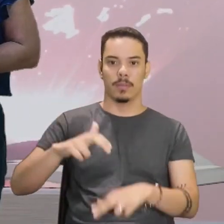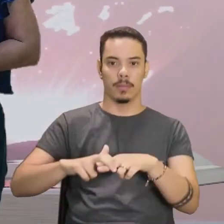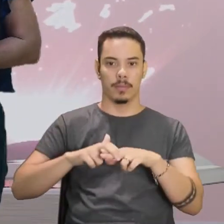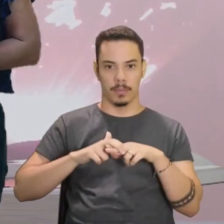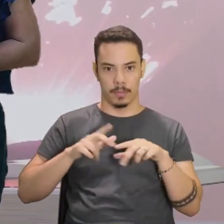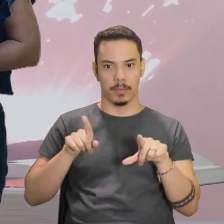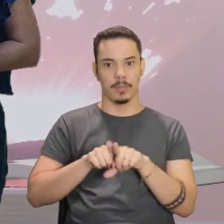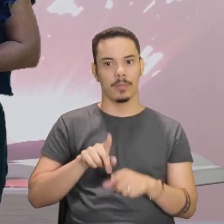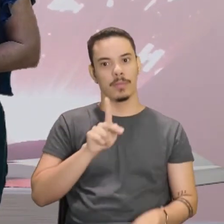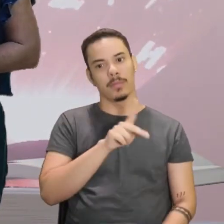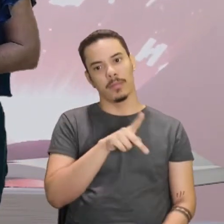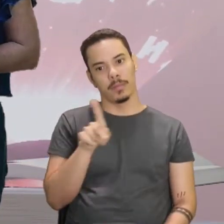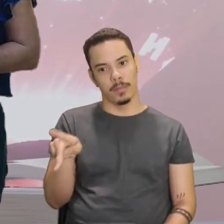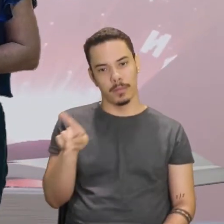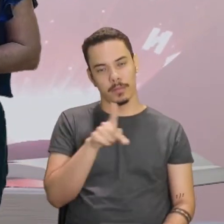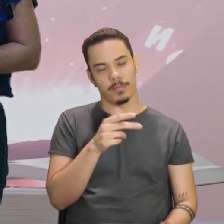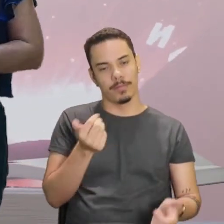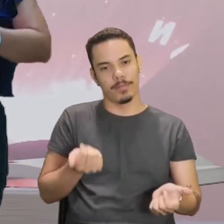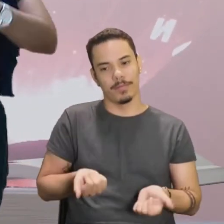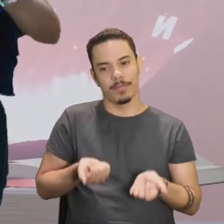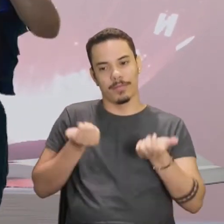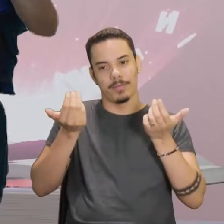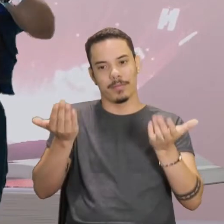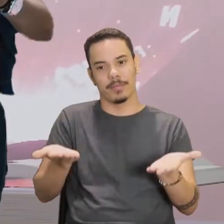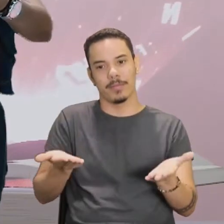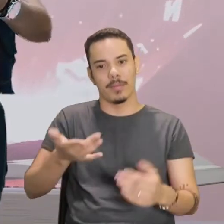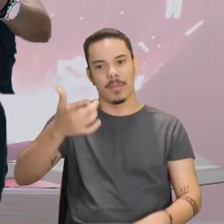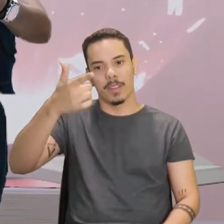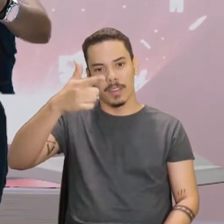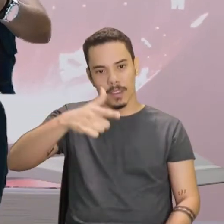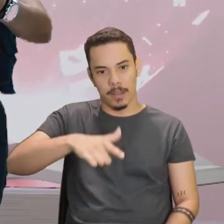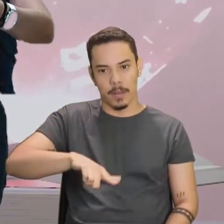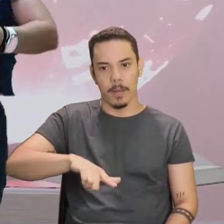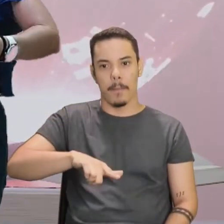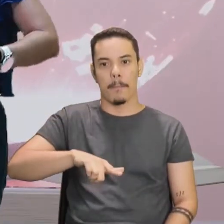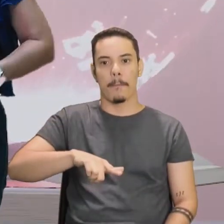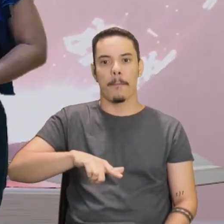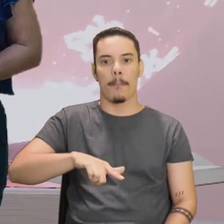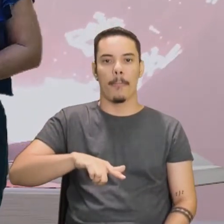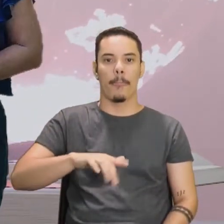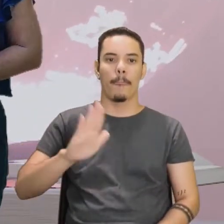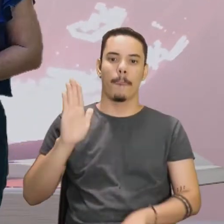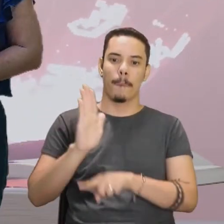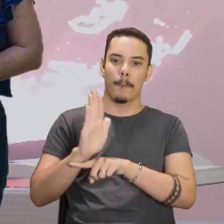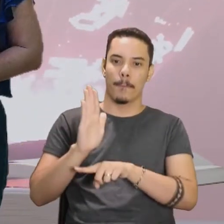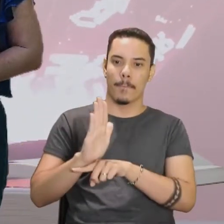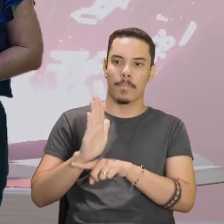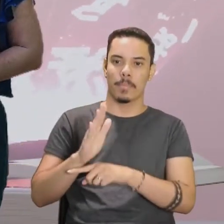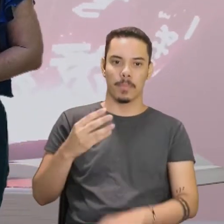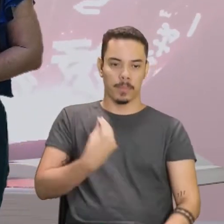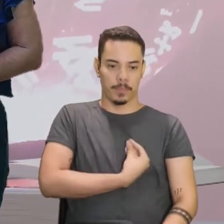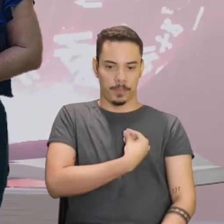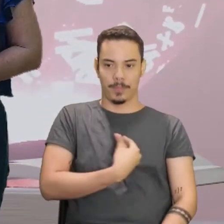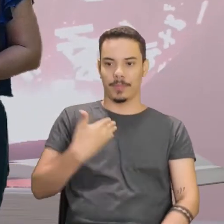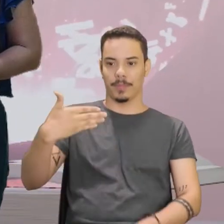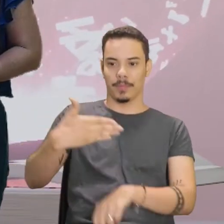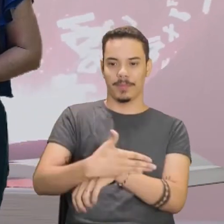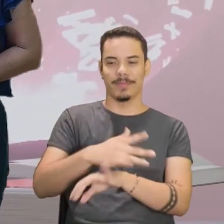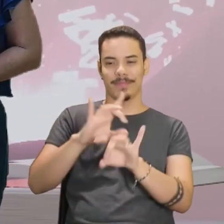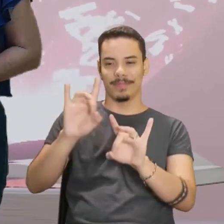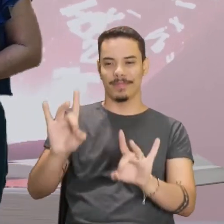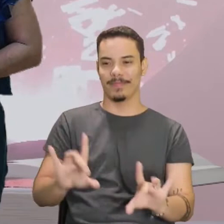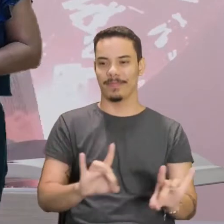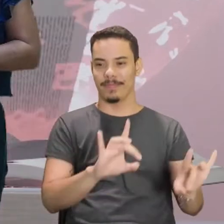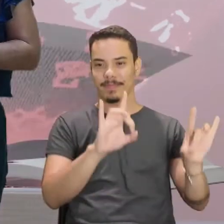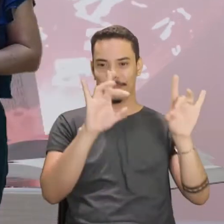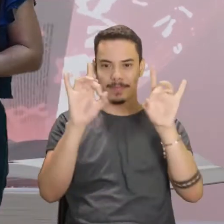professor deixando mais uma vez aqui, certo? essa participação